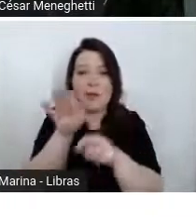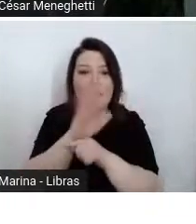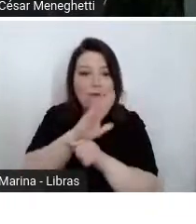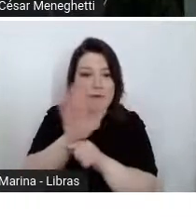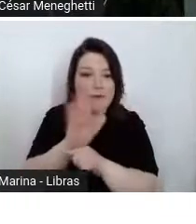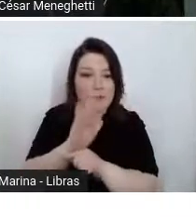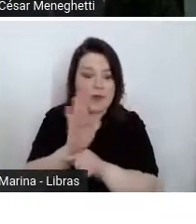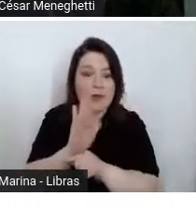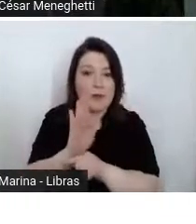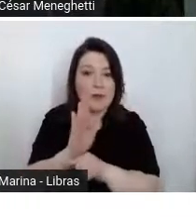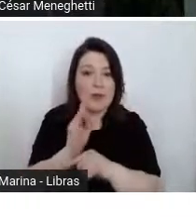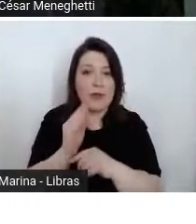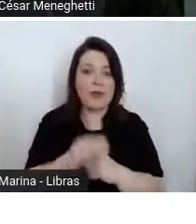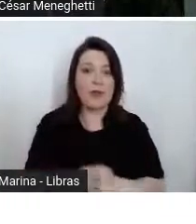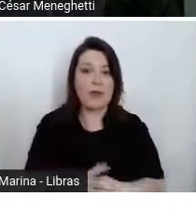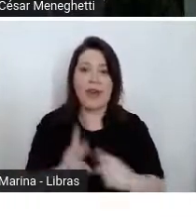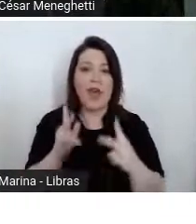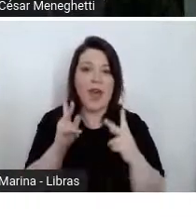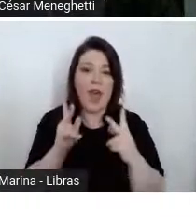fosse